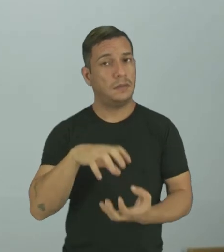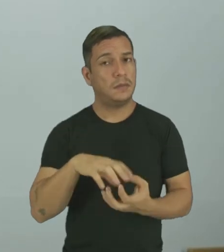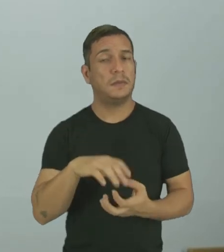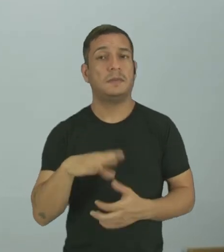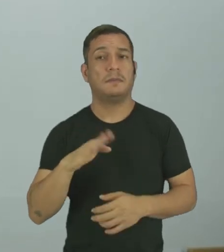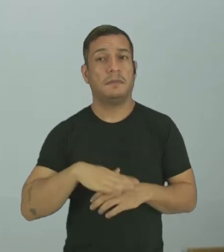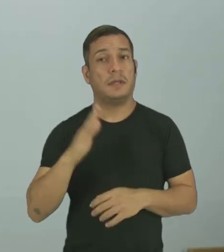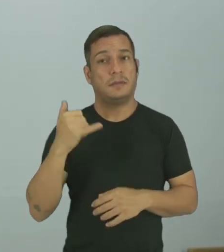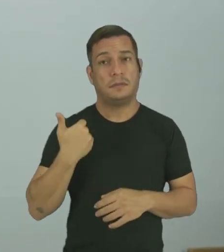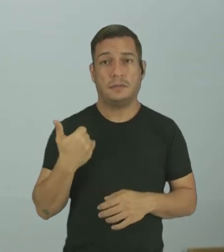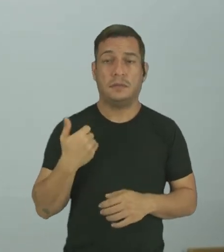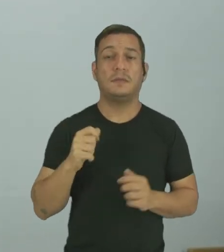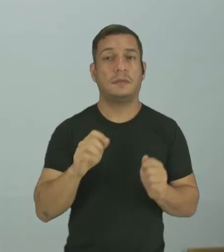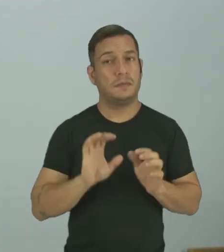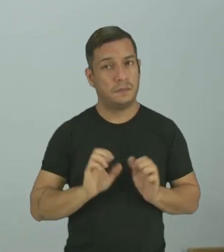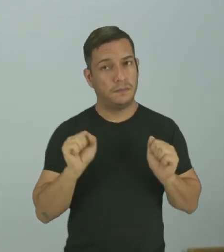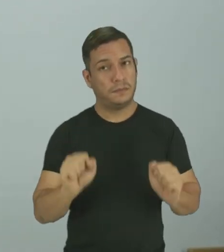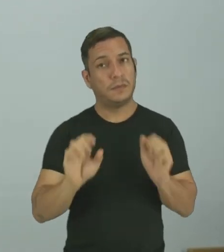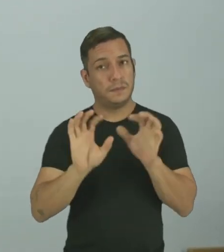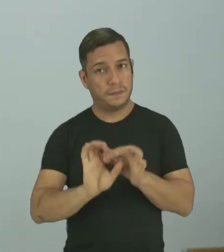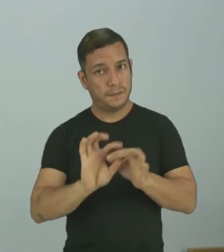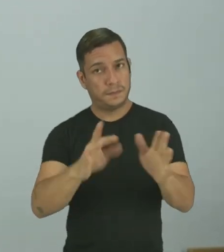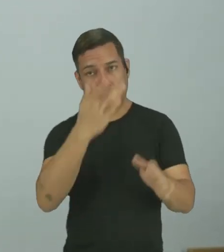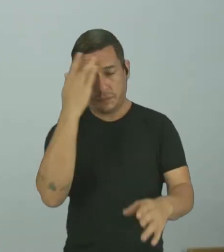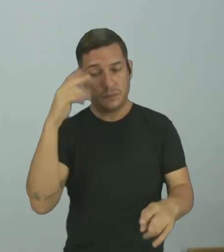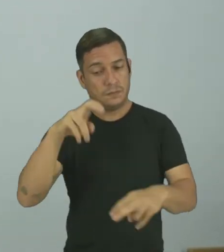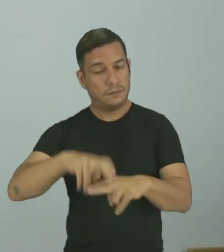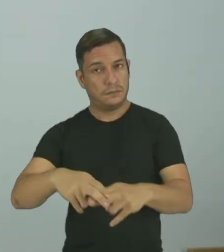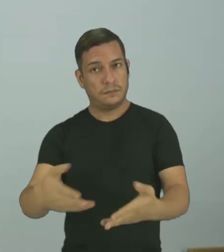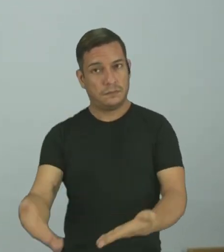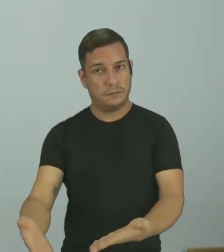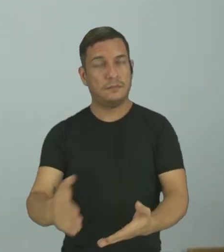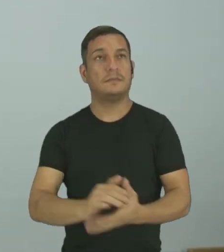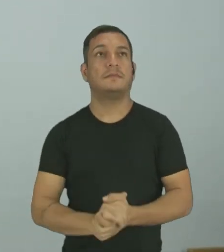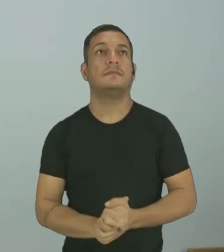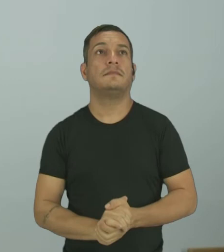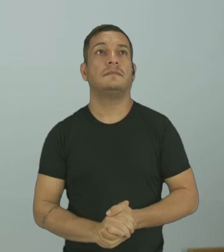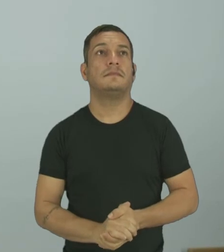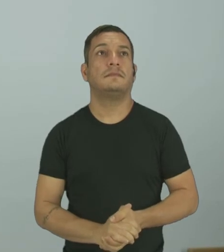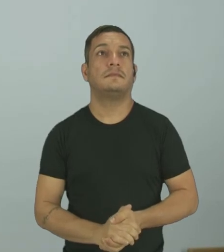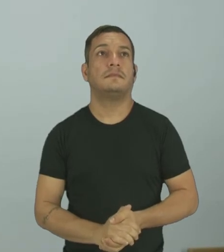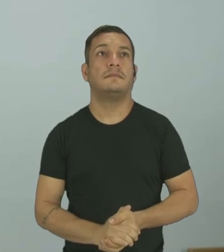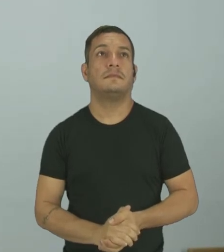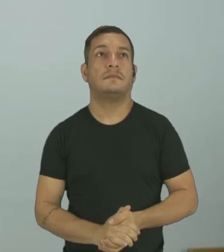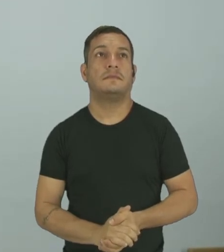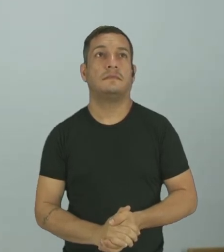você pode ceder o lugar para esta pessoa sentar.